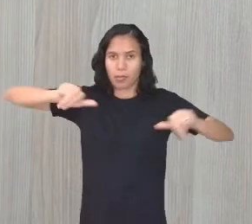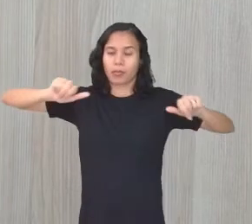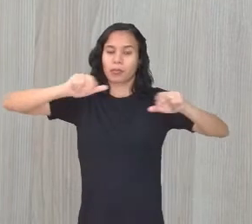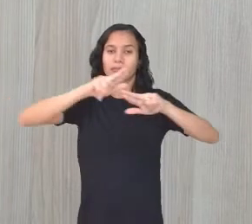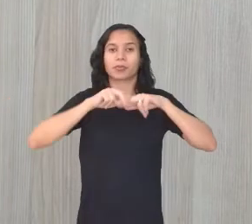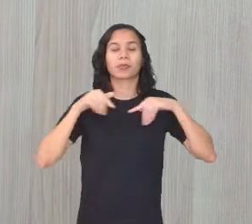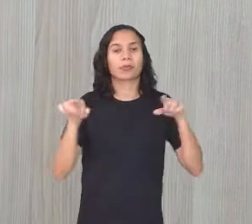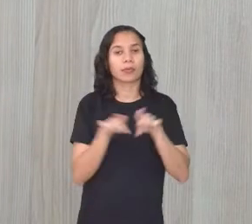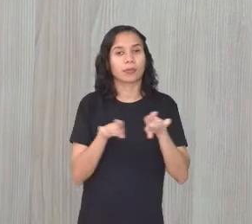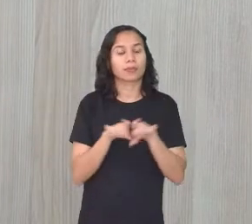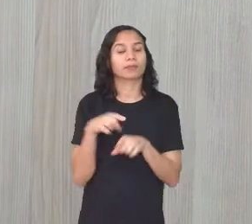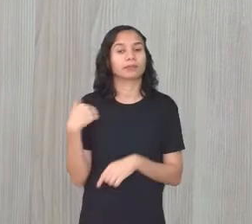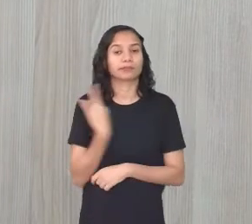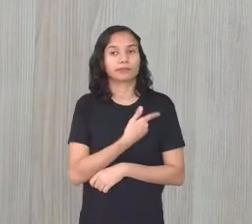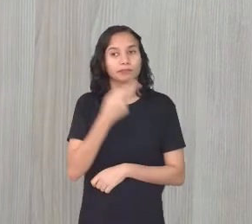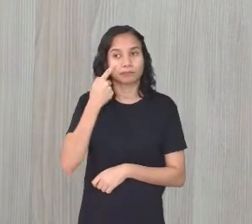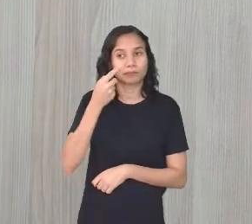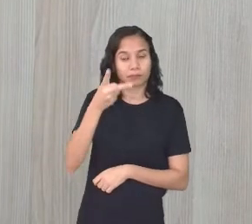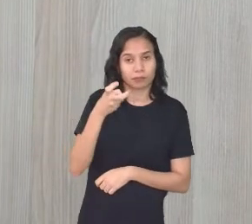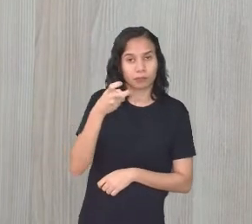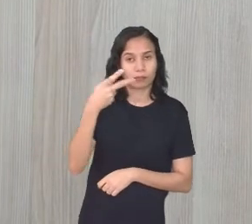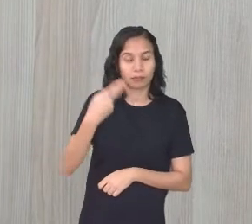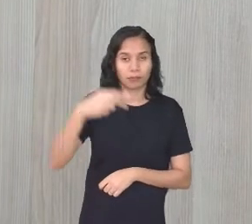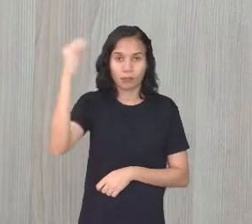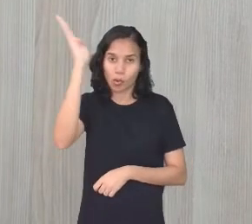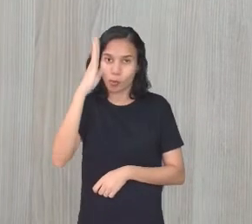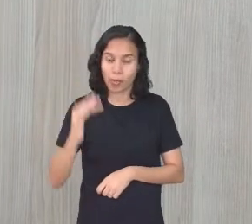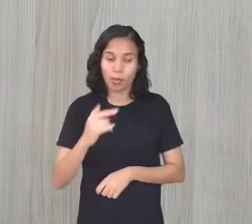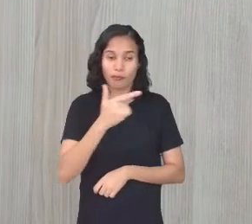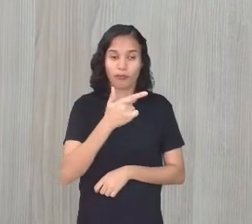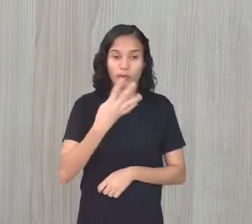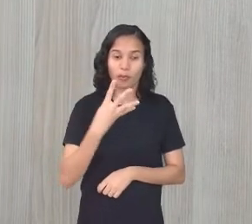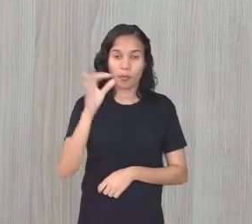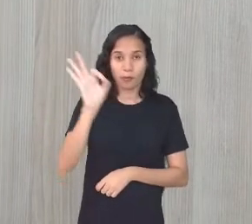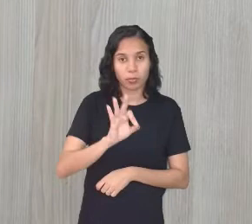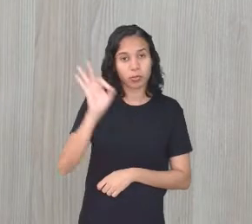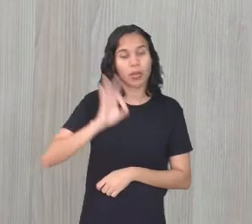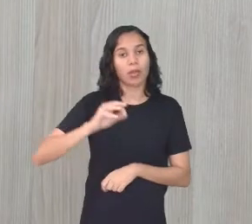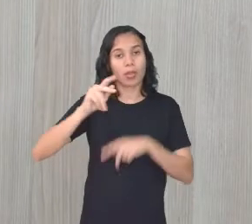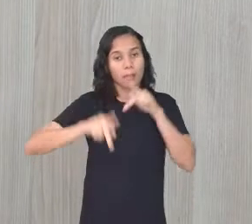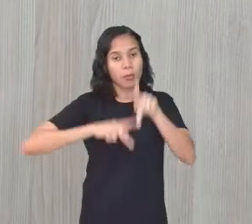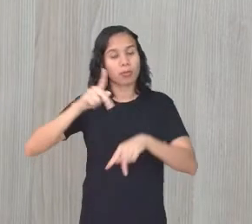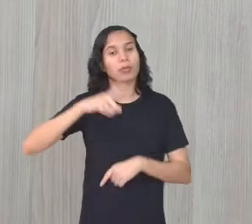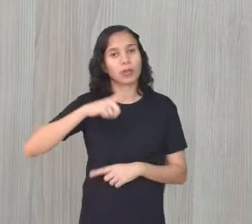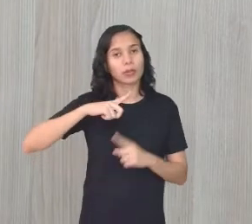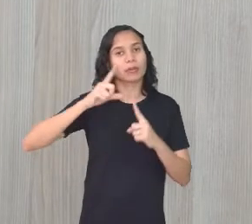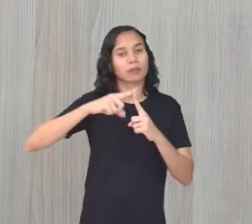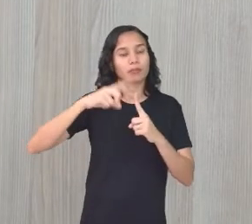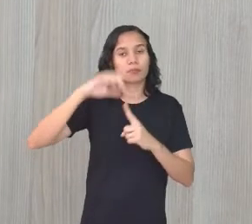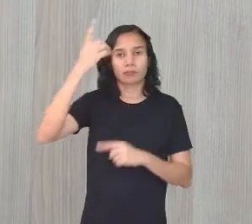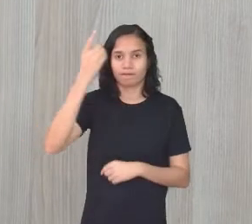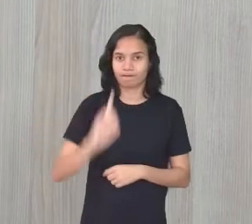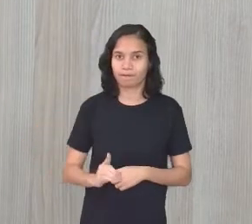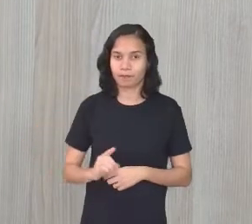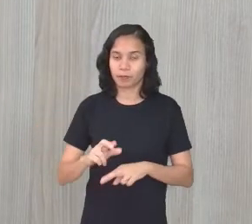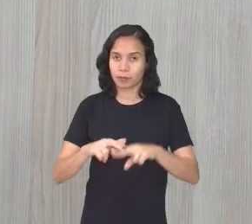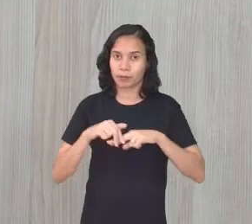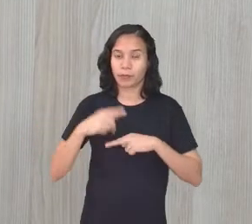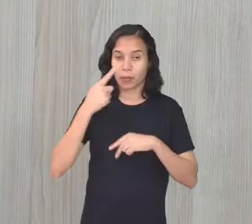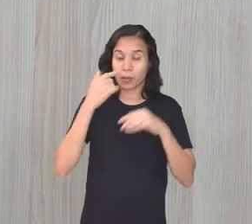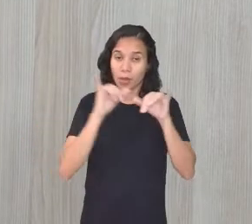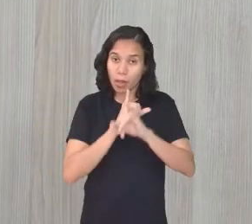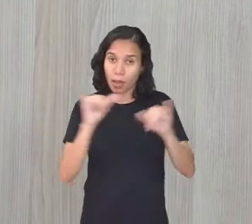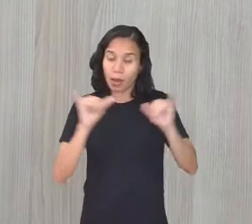a questão aqui, a gente vê que o Brasil, 24% da população brasileira tem algum tipo de deficiência, professora. E nessa campanha